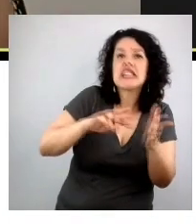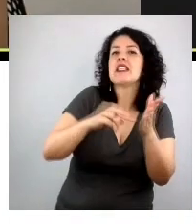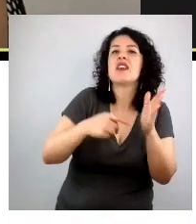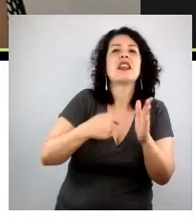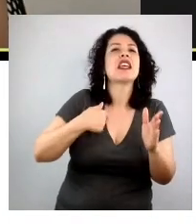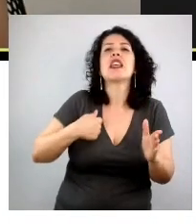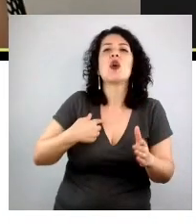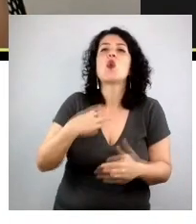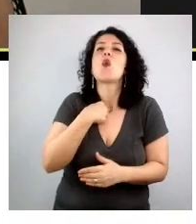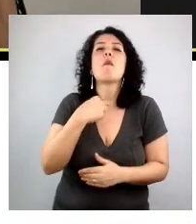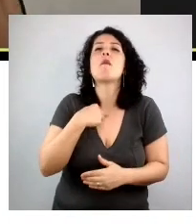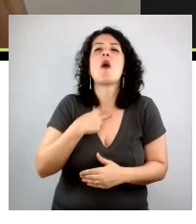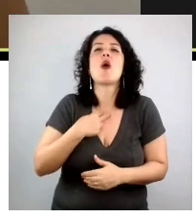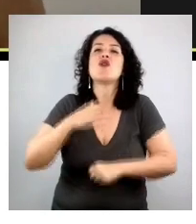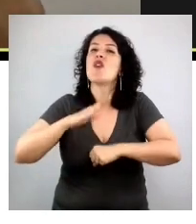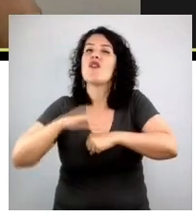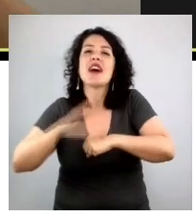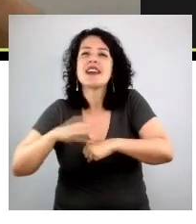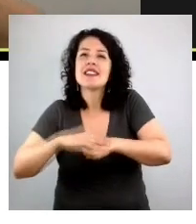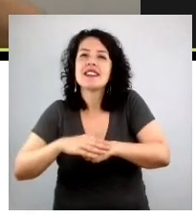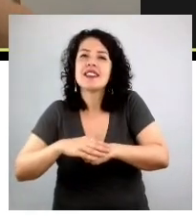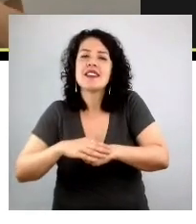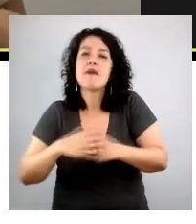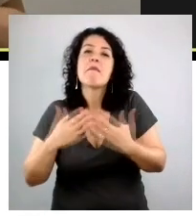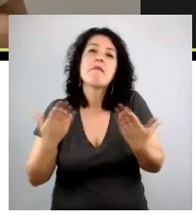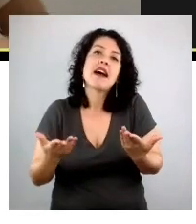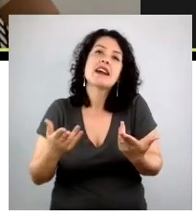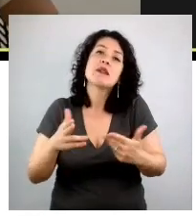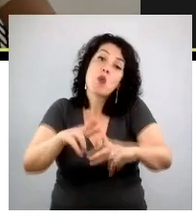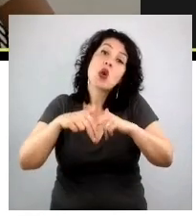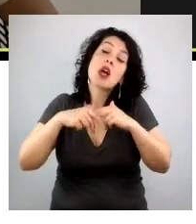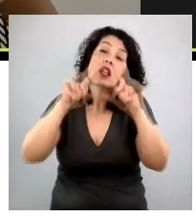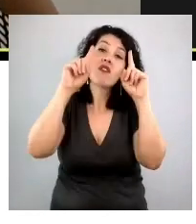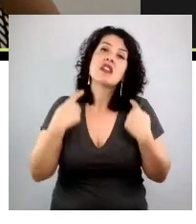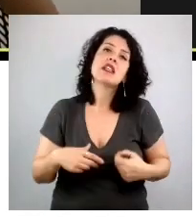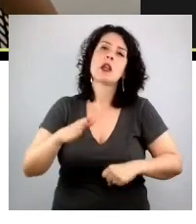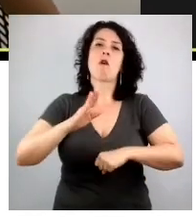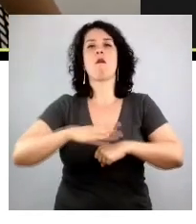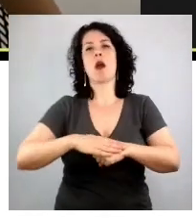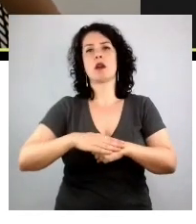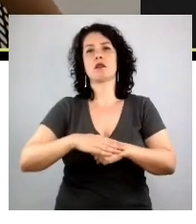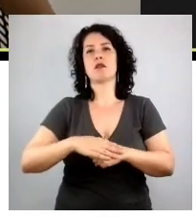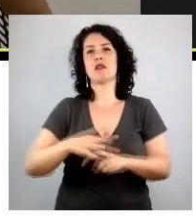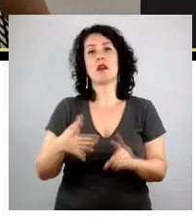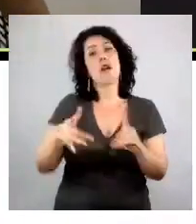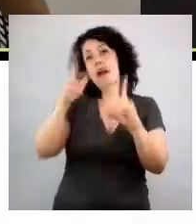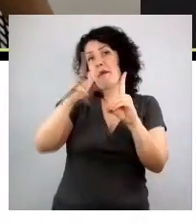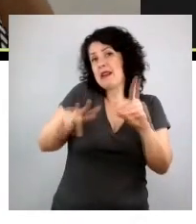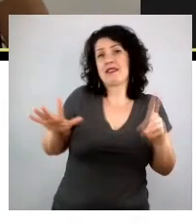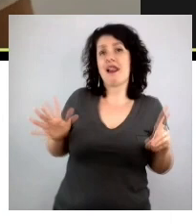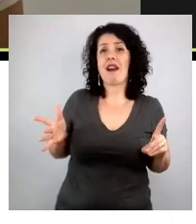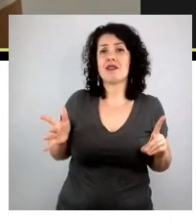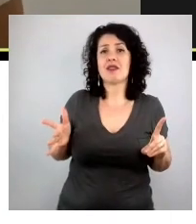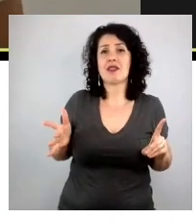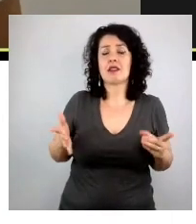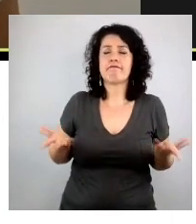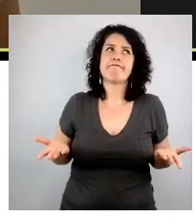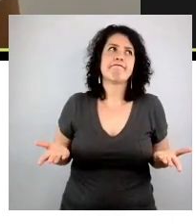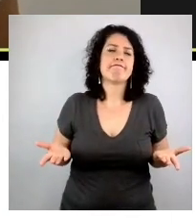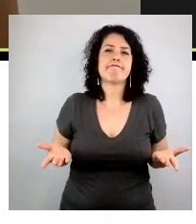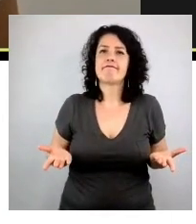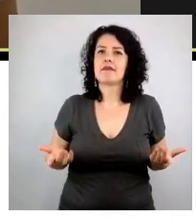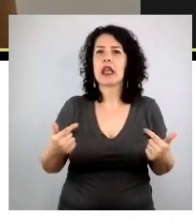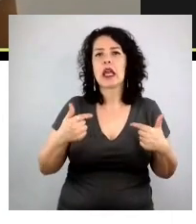deficiência. E, assim, eu tive direito de ficar chateada? Tive. Mas para mim. Porque eu também não pude mostrar para as